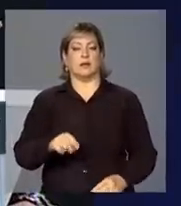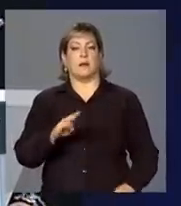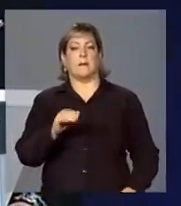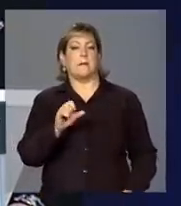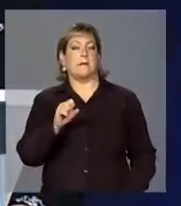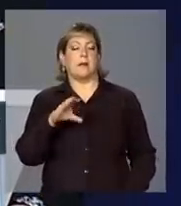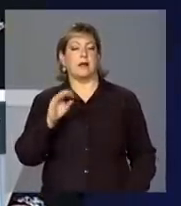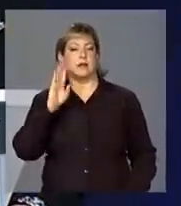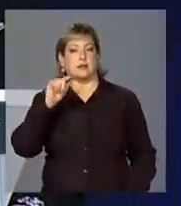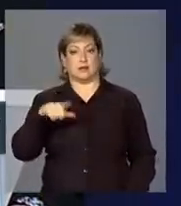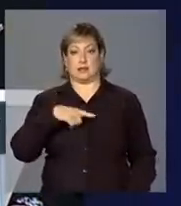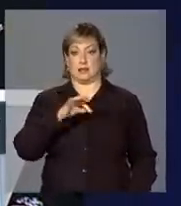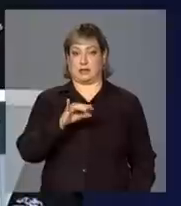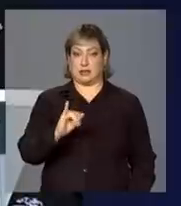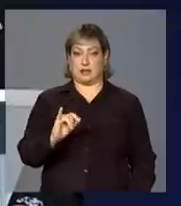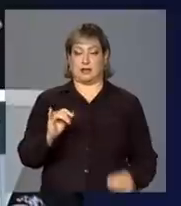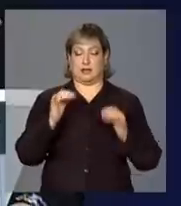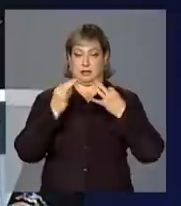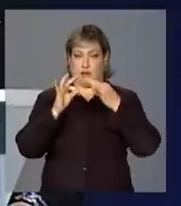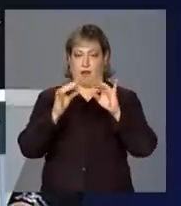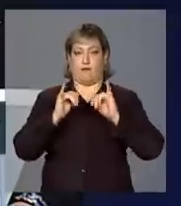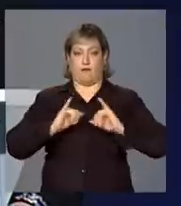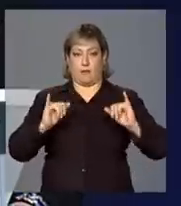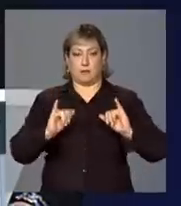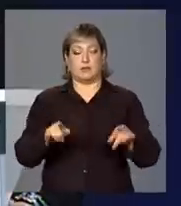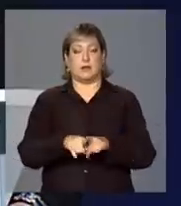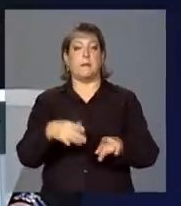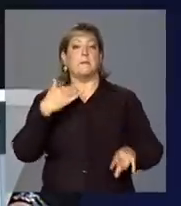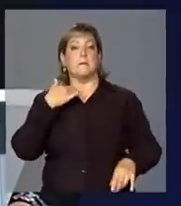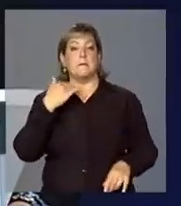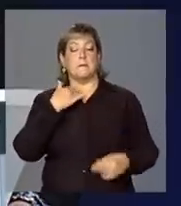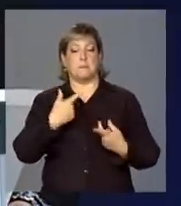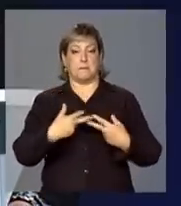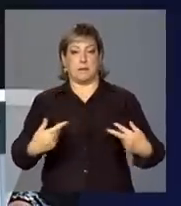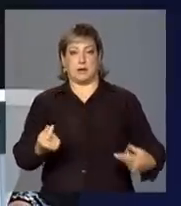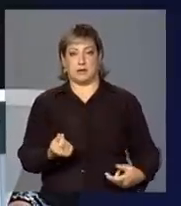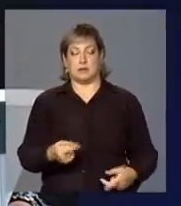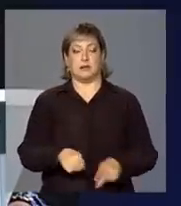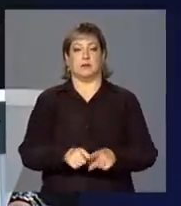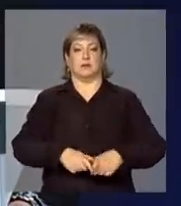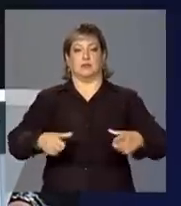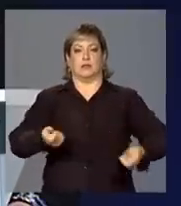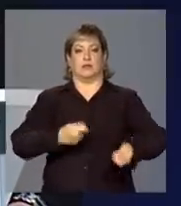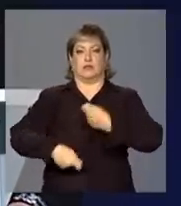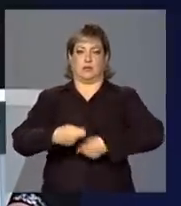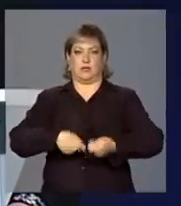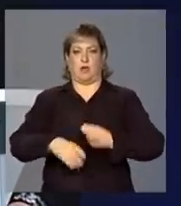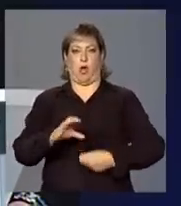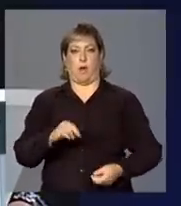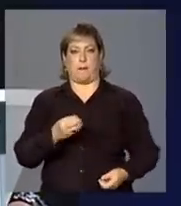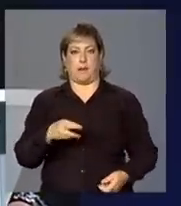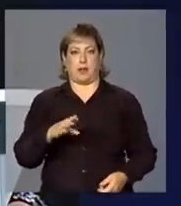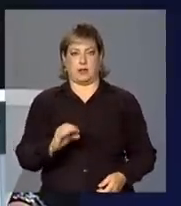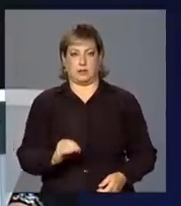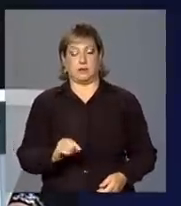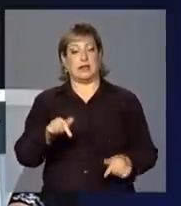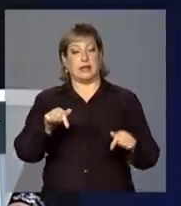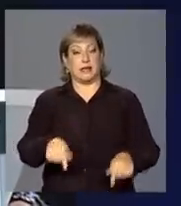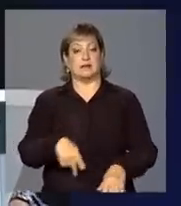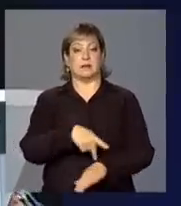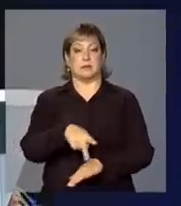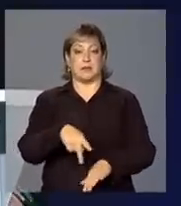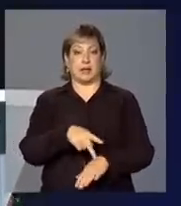basicamente TI e bancos, e também uma grande ampliação do seu comércio. Esse país,